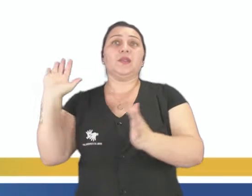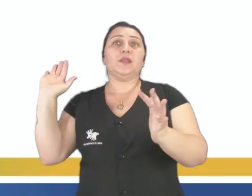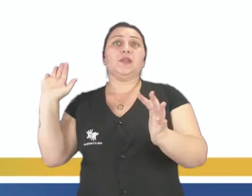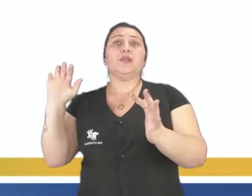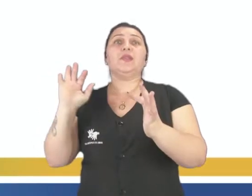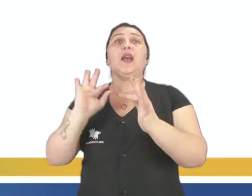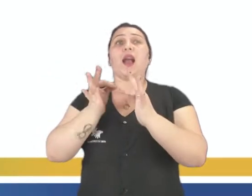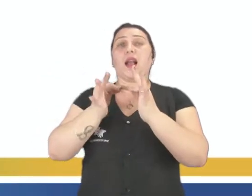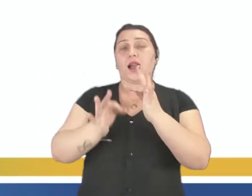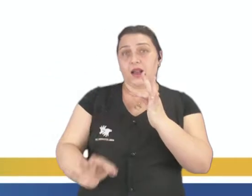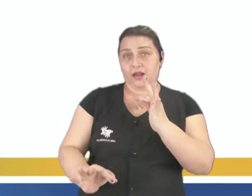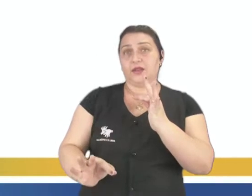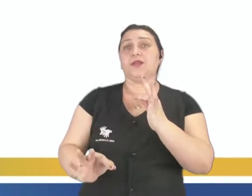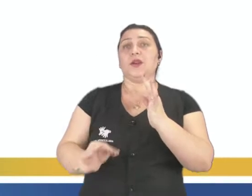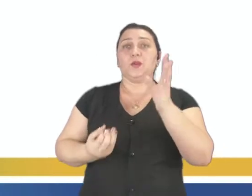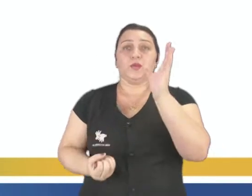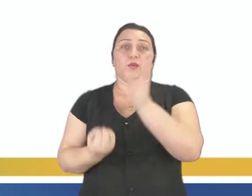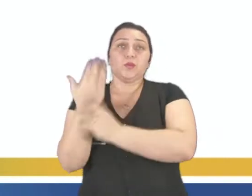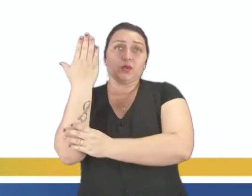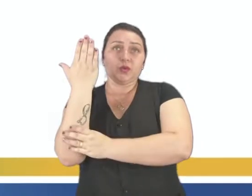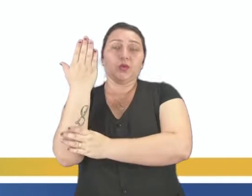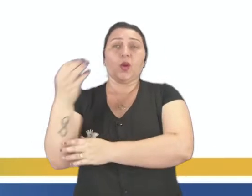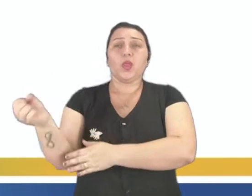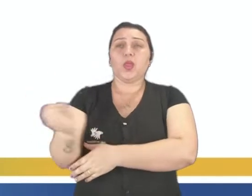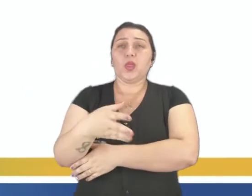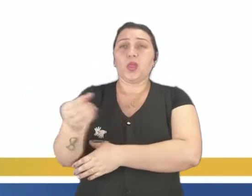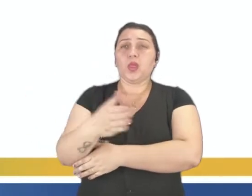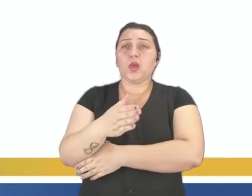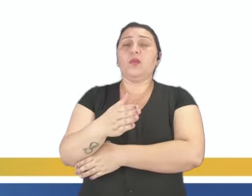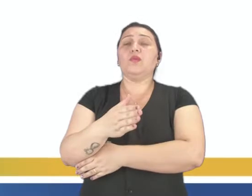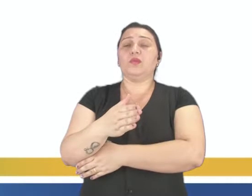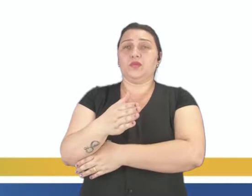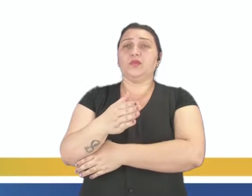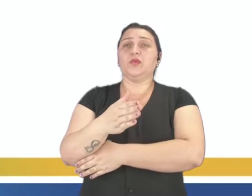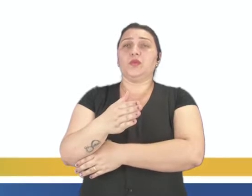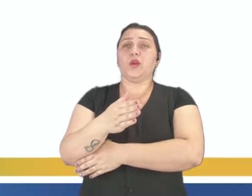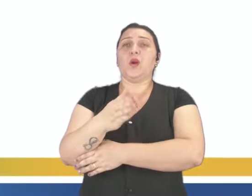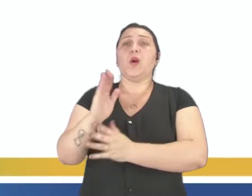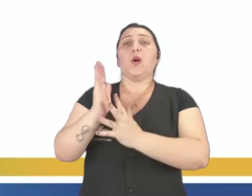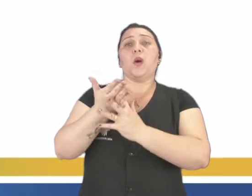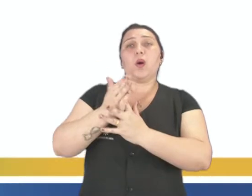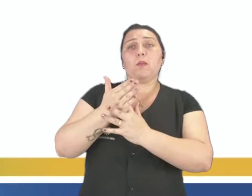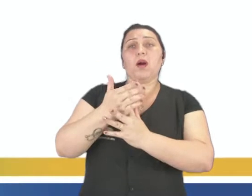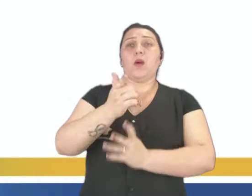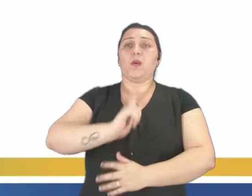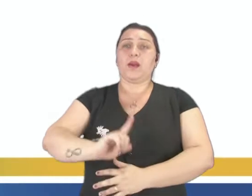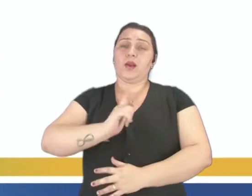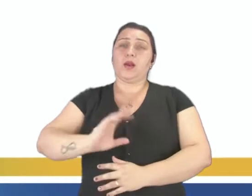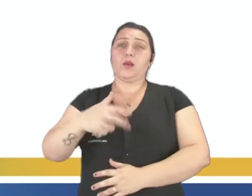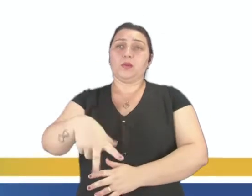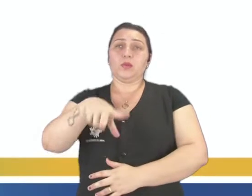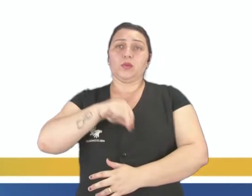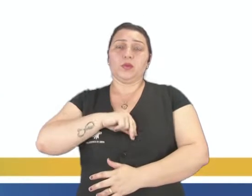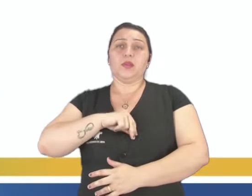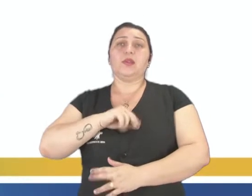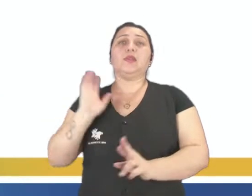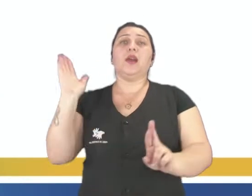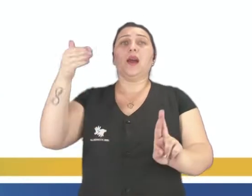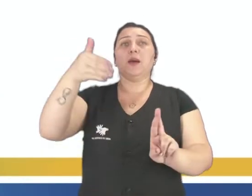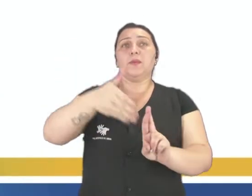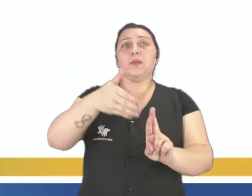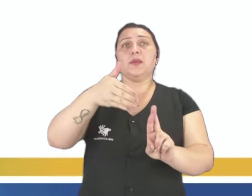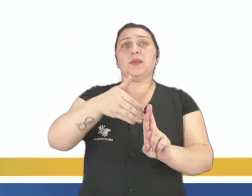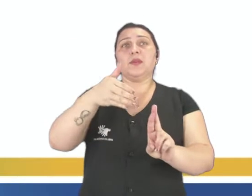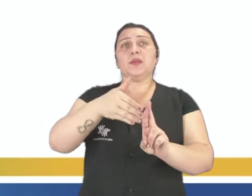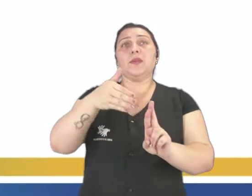Arcádia Lusitana e o surgimento de um novo estilo. O barroco literário em Portugal ele teve como maior representante o